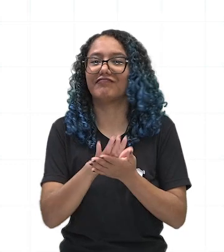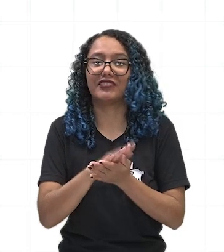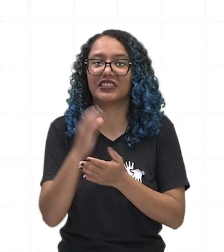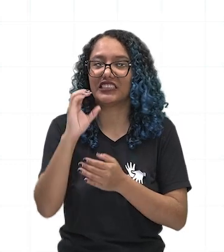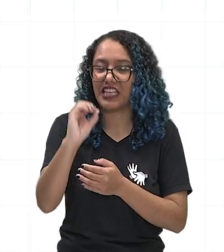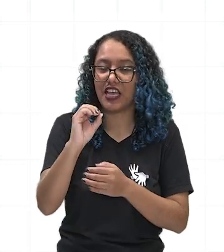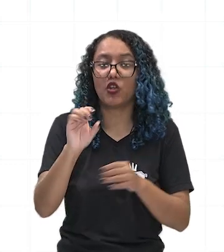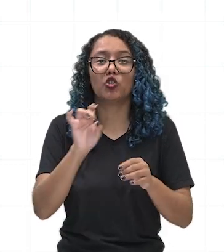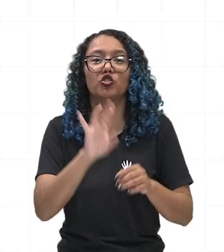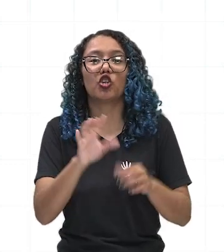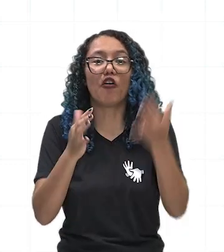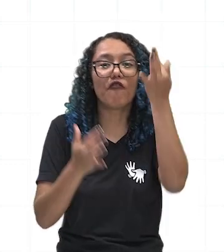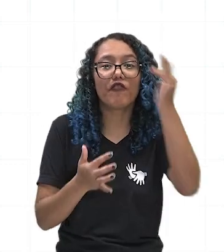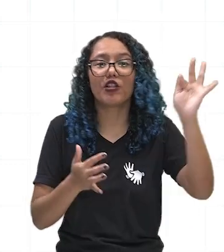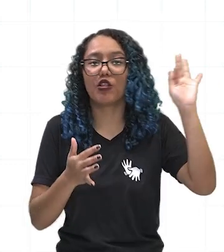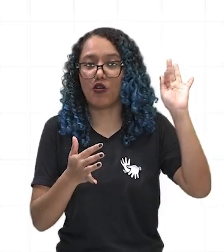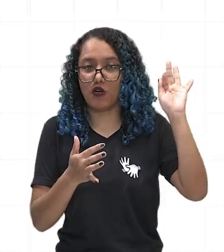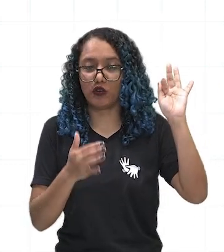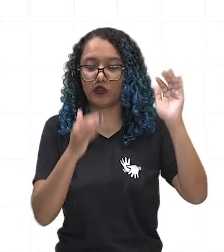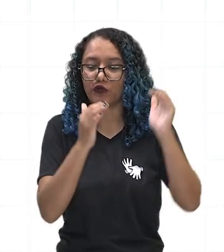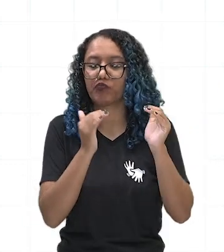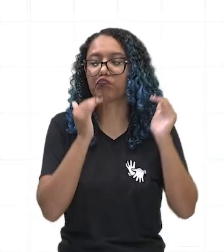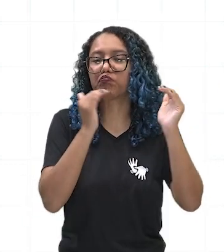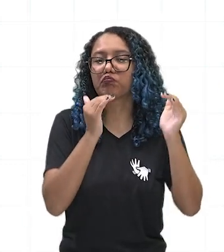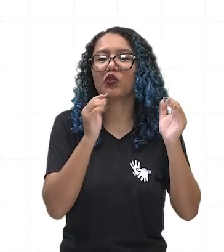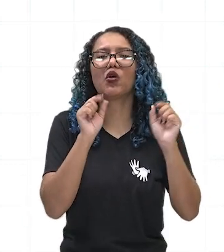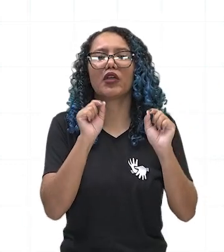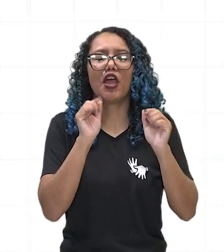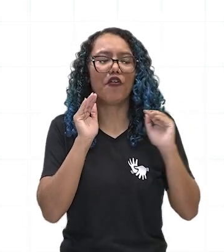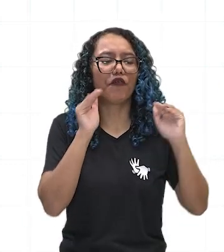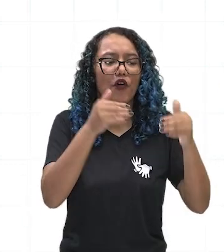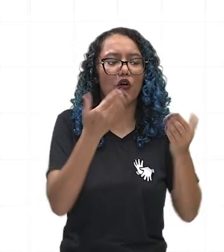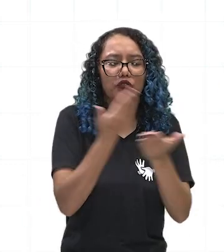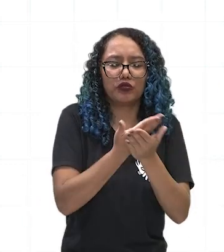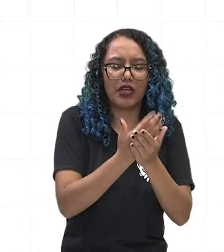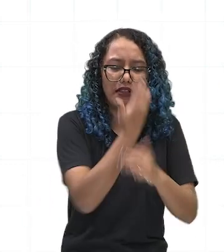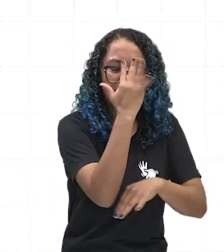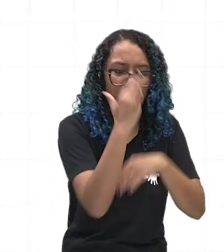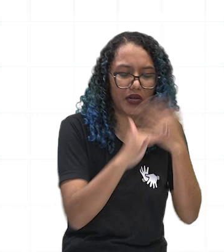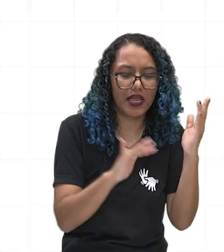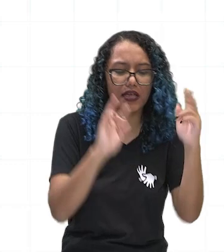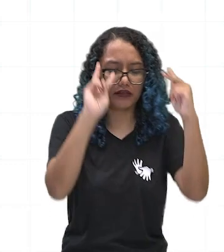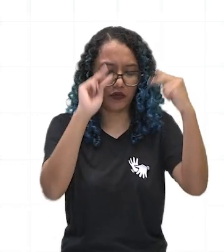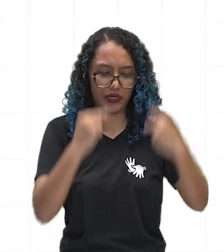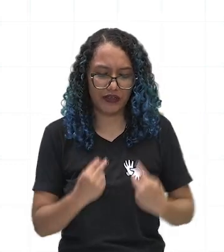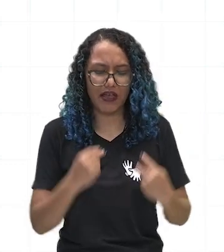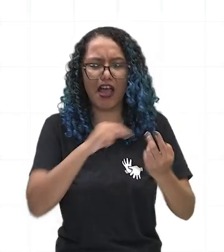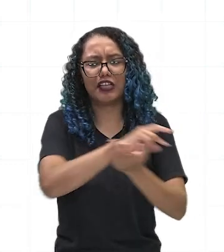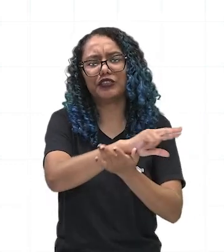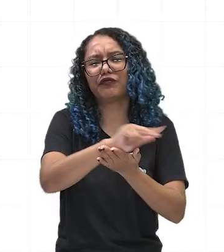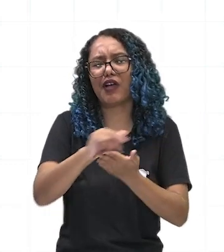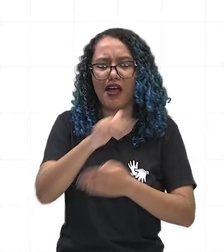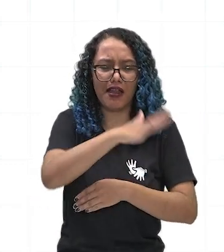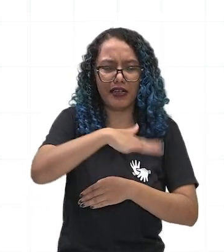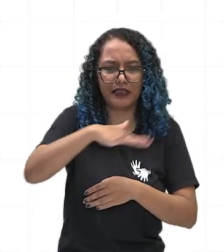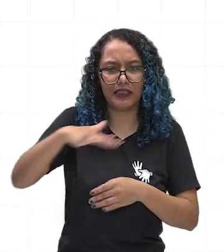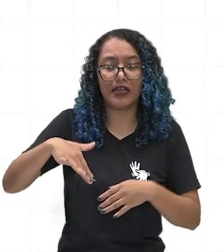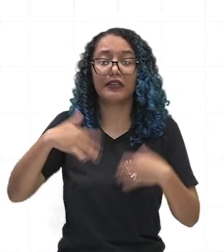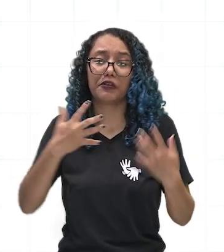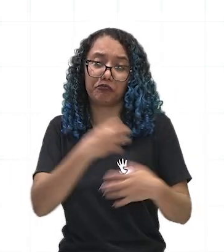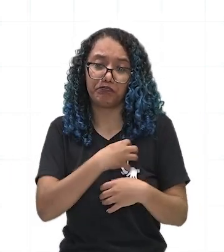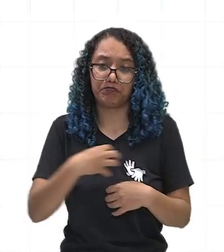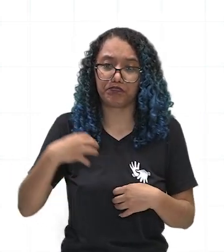cultos, né, que eles se ocupavam em conhecer sobre a natureza, conhecer sobre os seres humanos. Então, Aristóteles